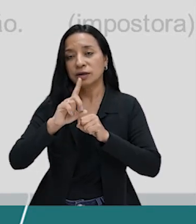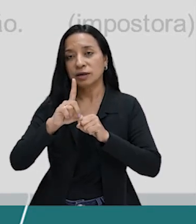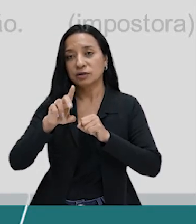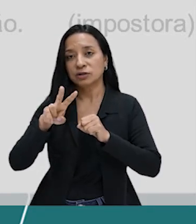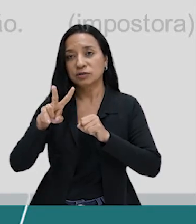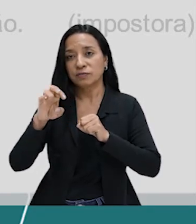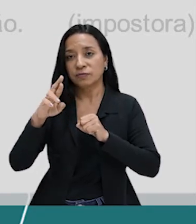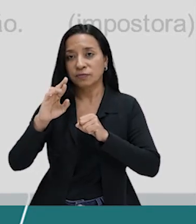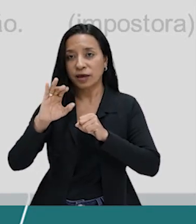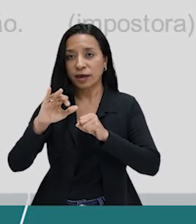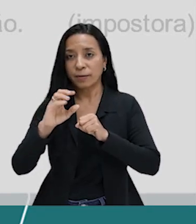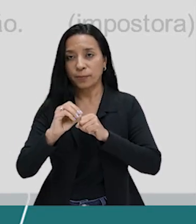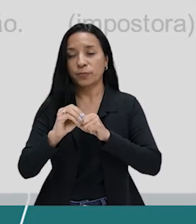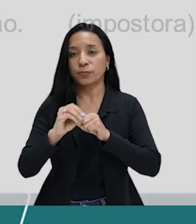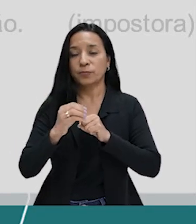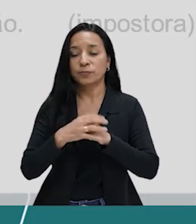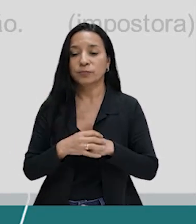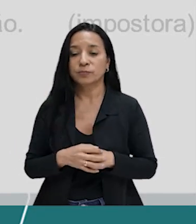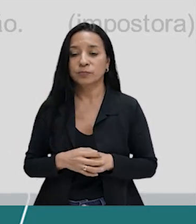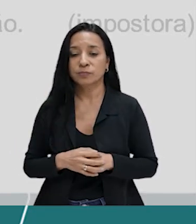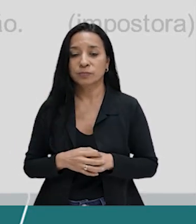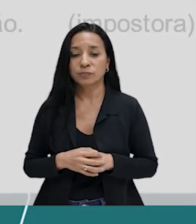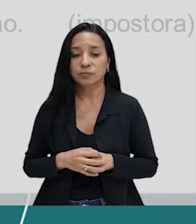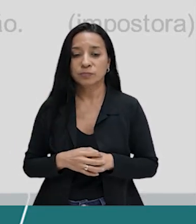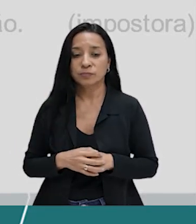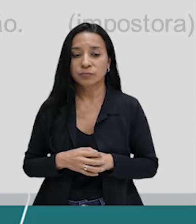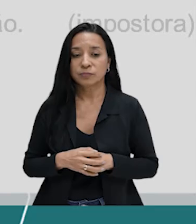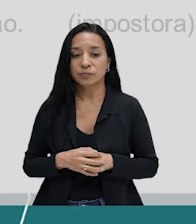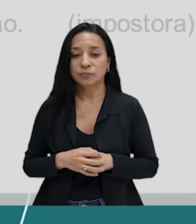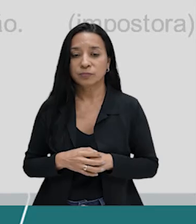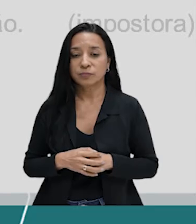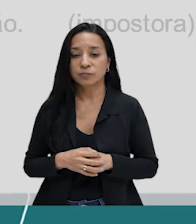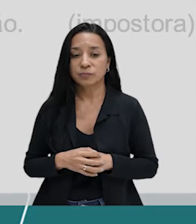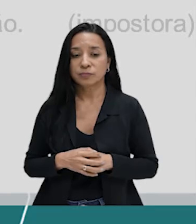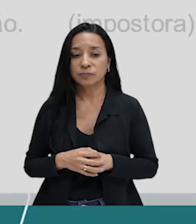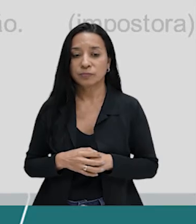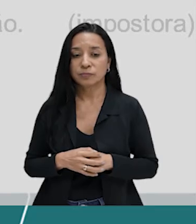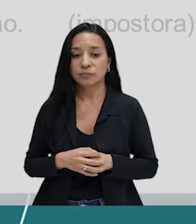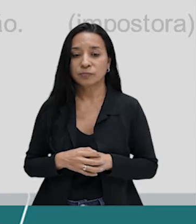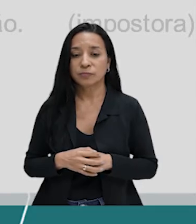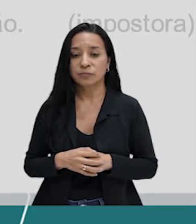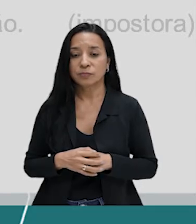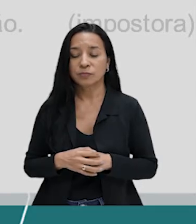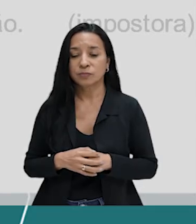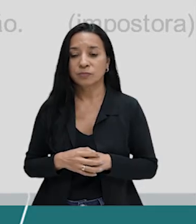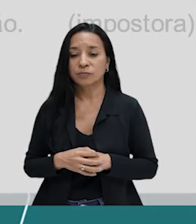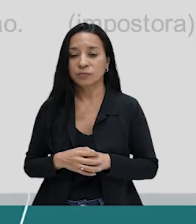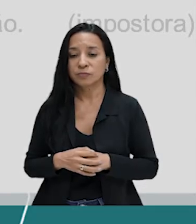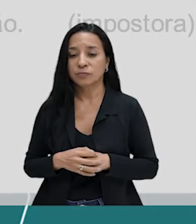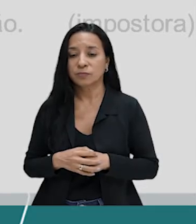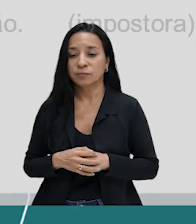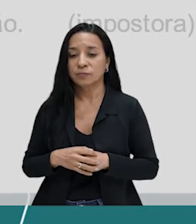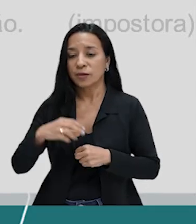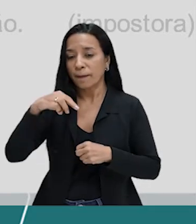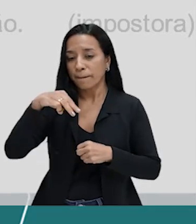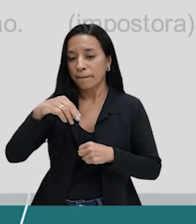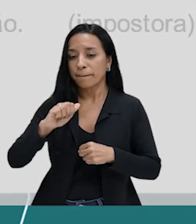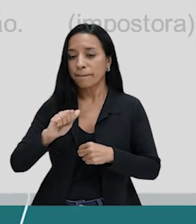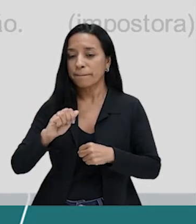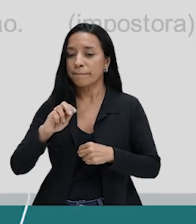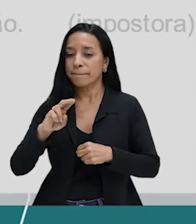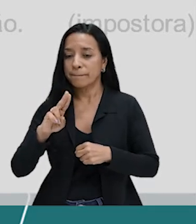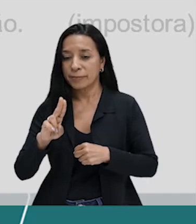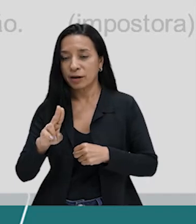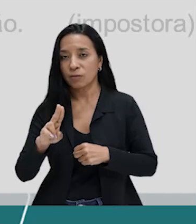invariável, tá certo? Quando ele é advérbio, ele é invariável. Todos sabiam que ele era um professor mau,